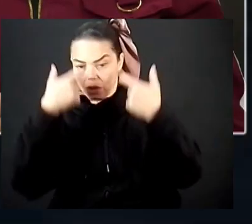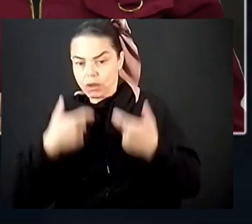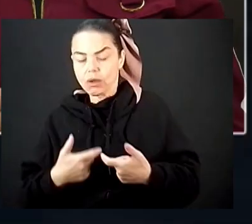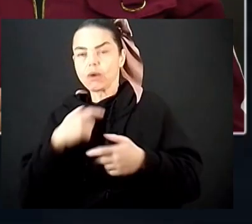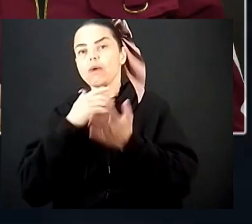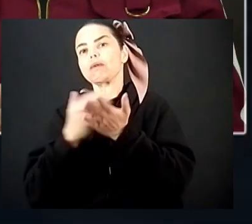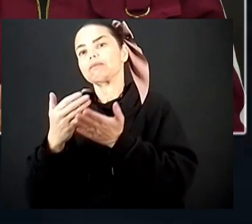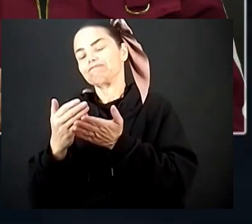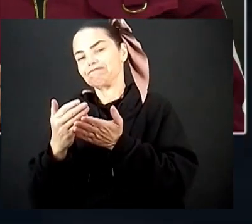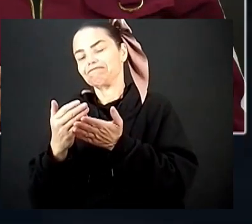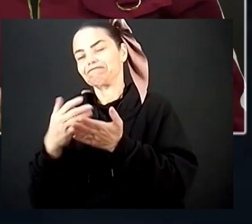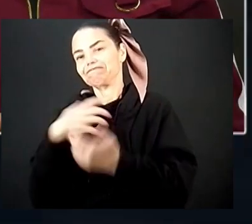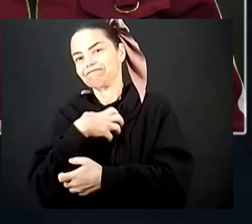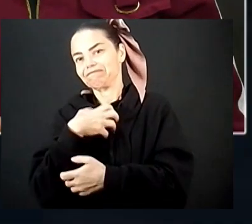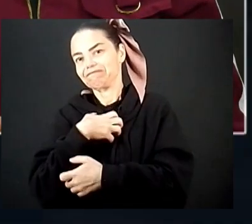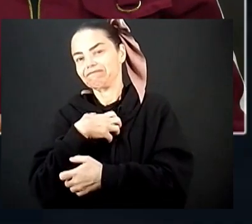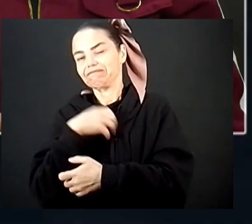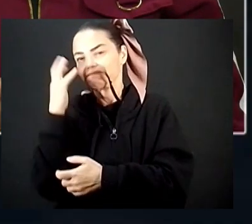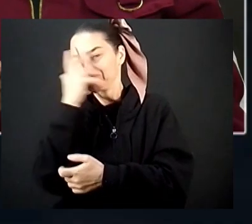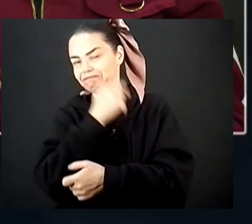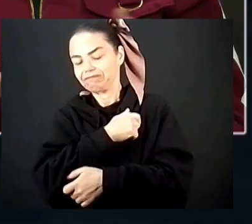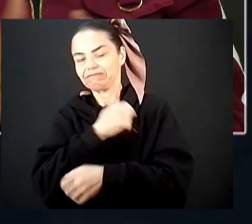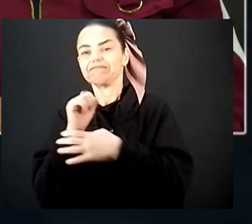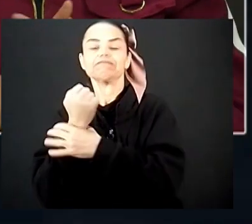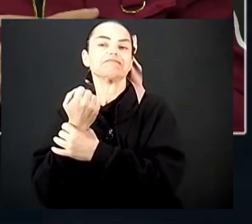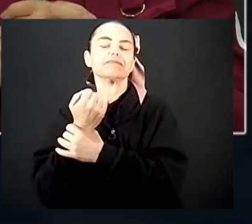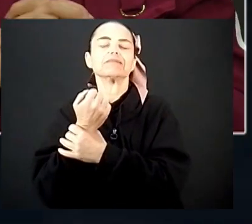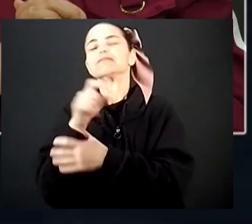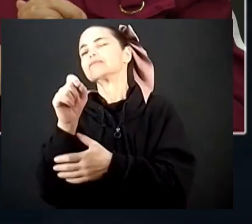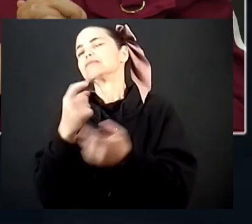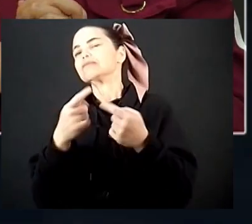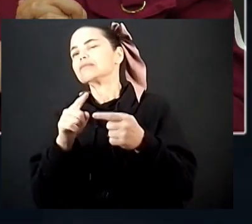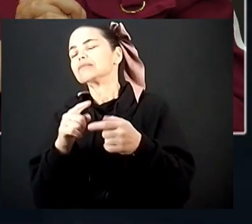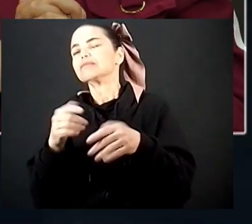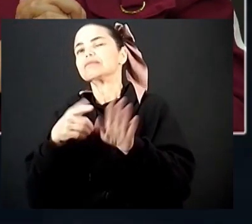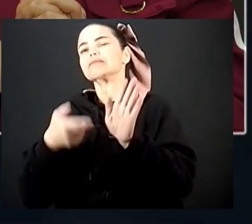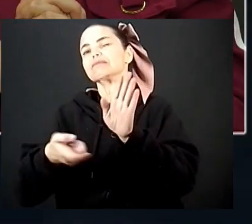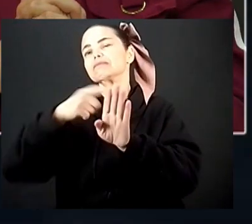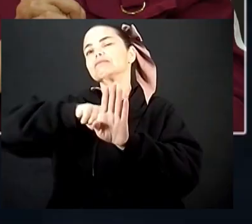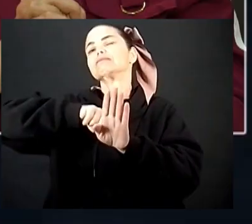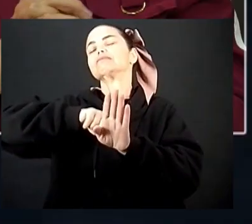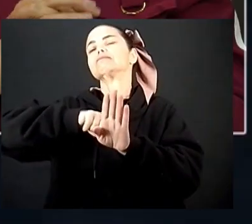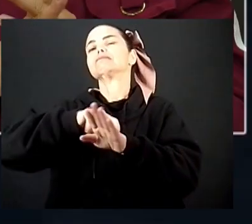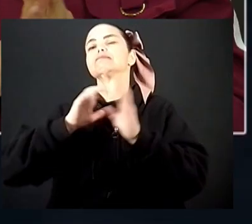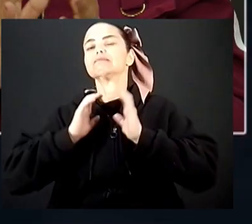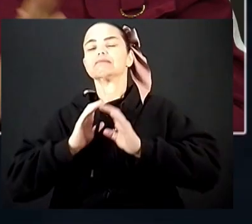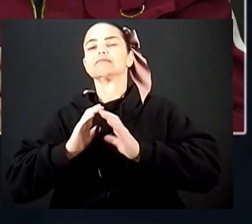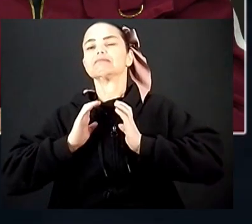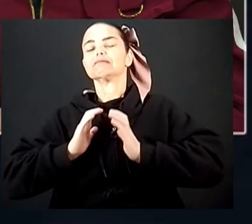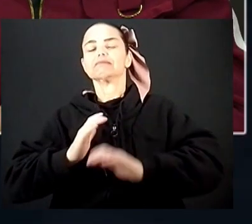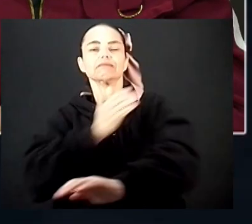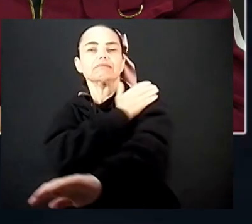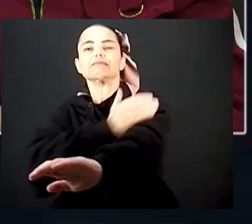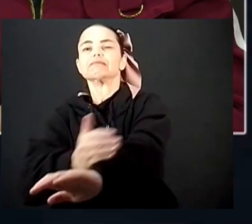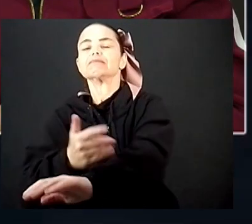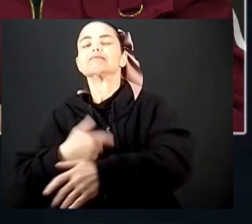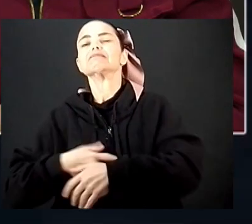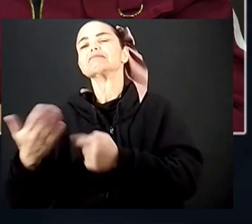a se sentir bonitas e seguras. O que pode estar por trás desse comportamento? Doutor, nos ajuda, vamos